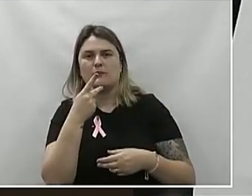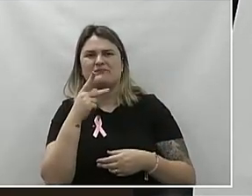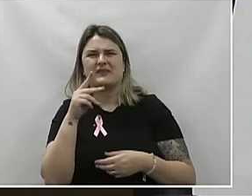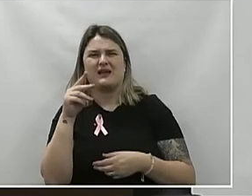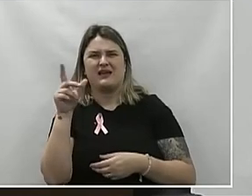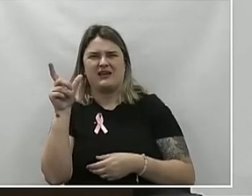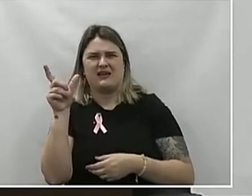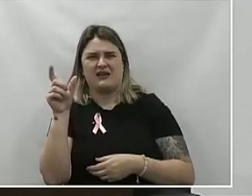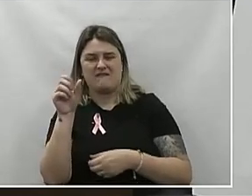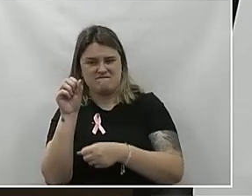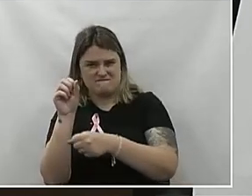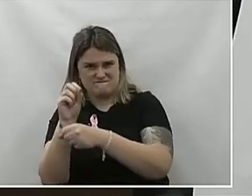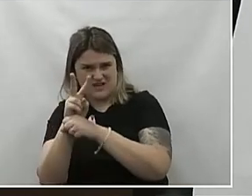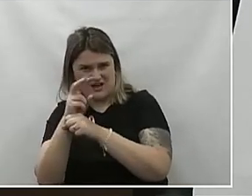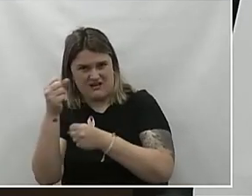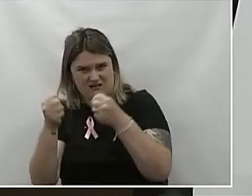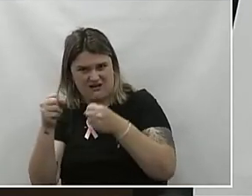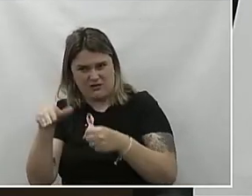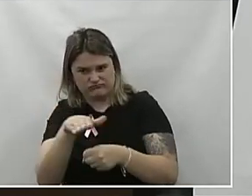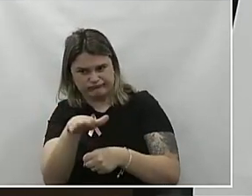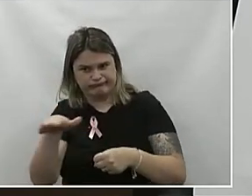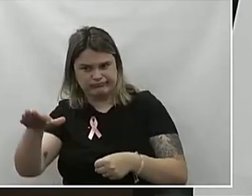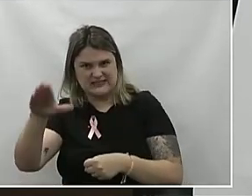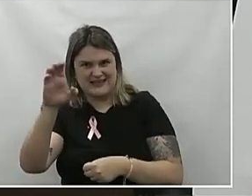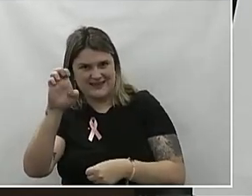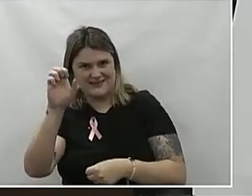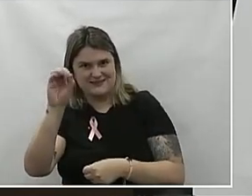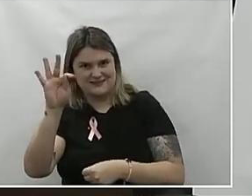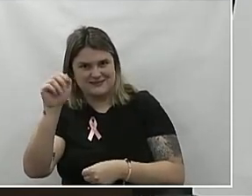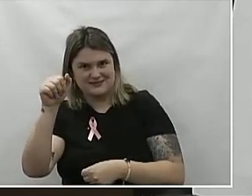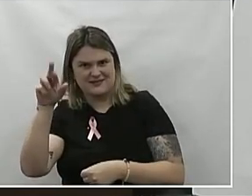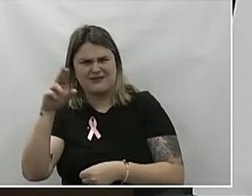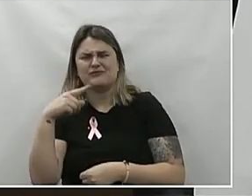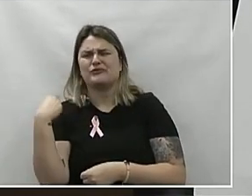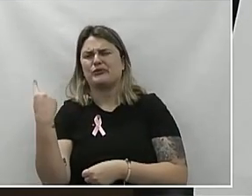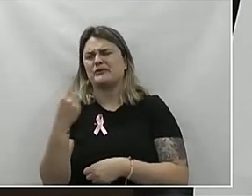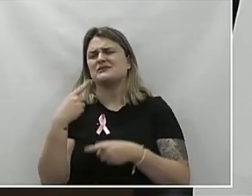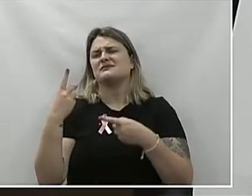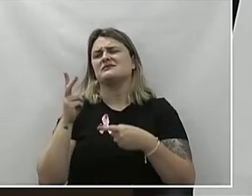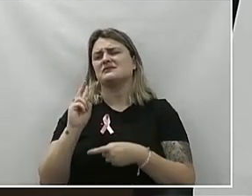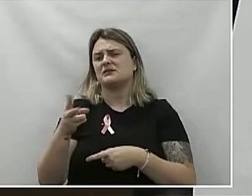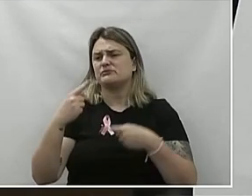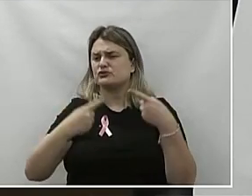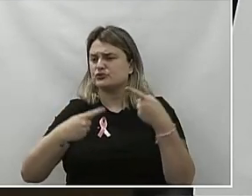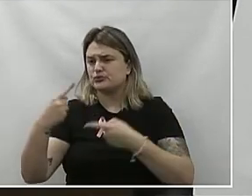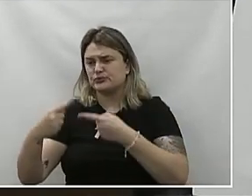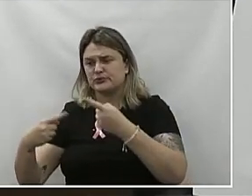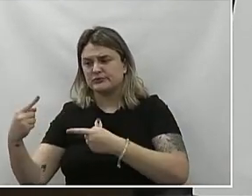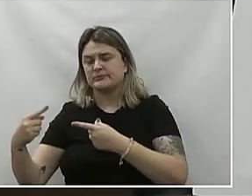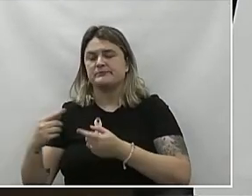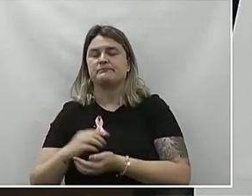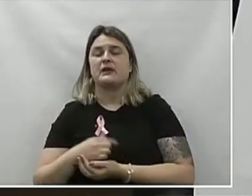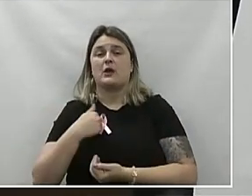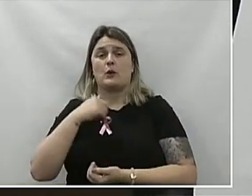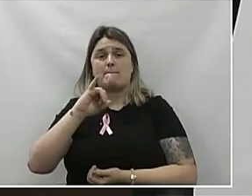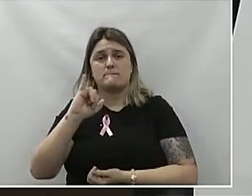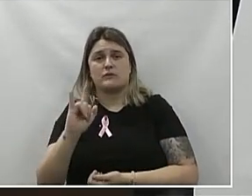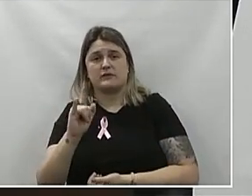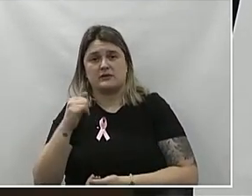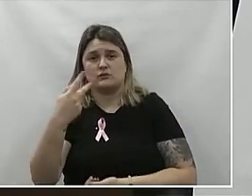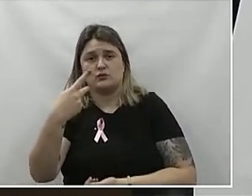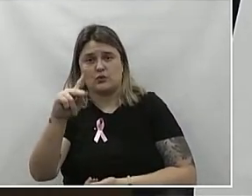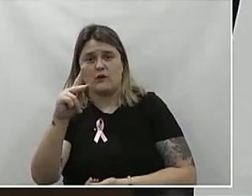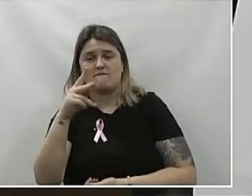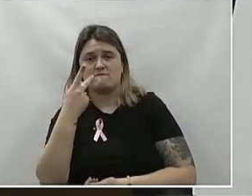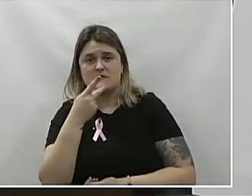é um dos assuntos que notoriamente ele é discutido dentro dessa casa de lei Mas pegando o gancho com relação a estar